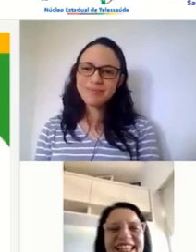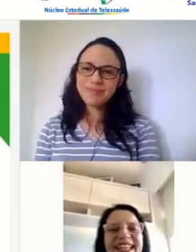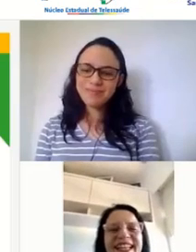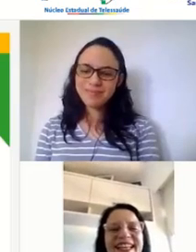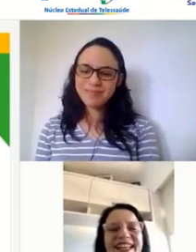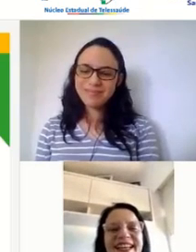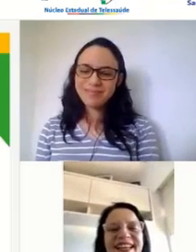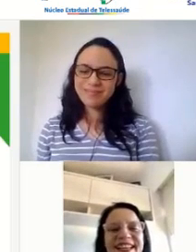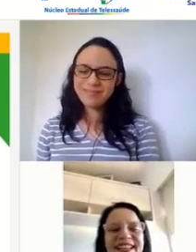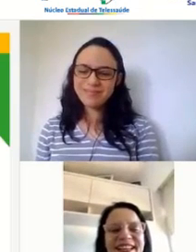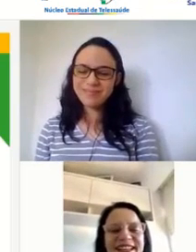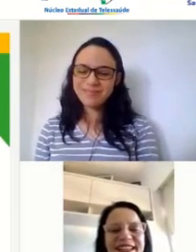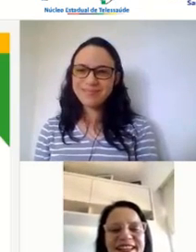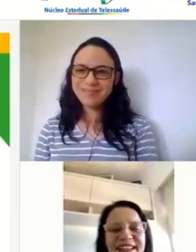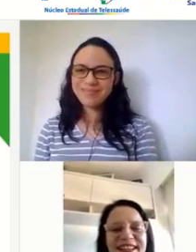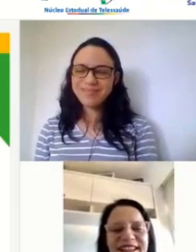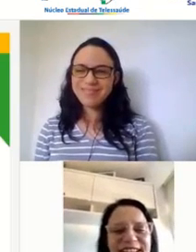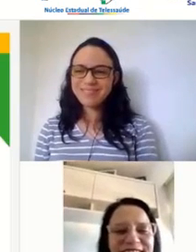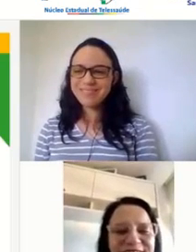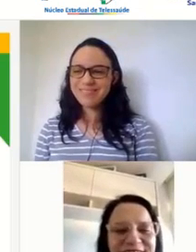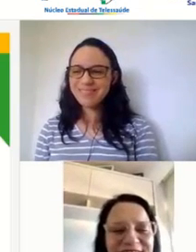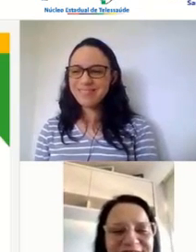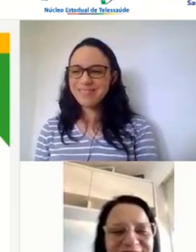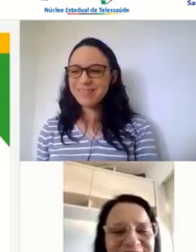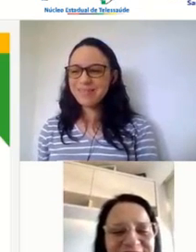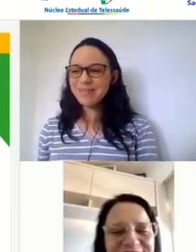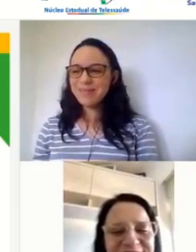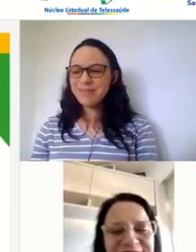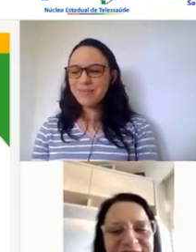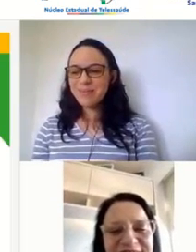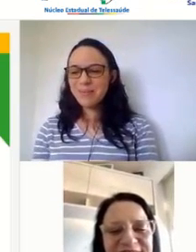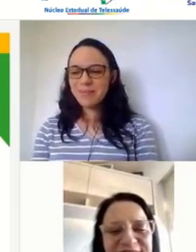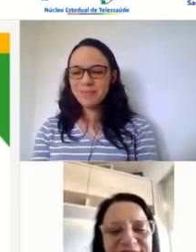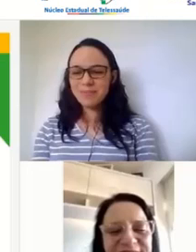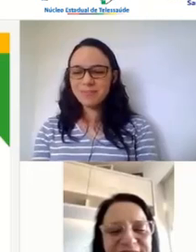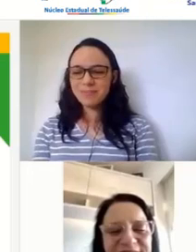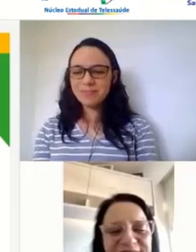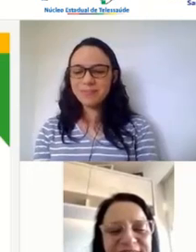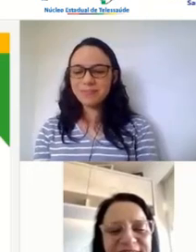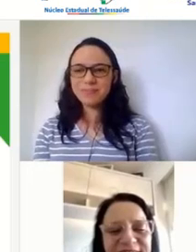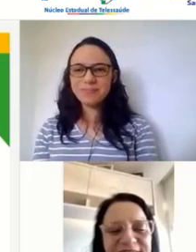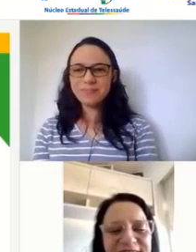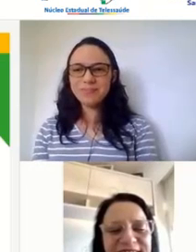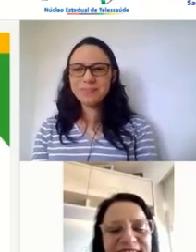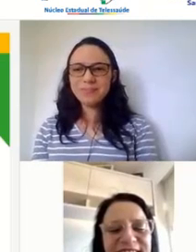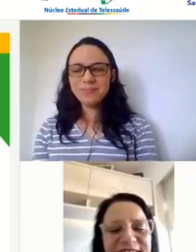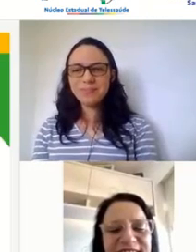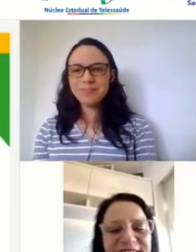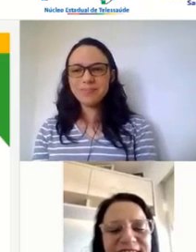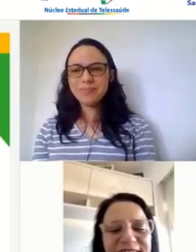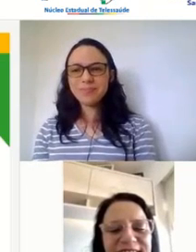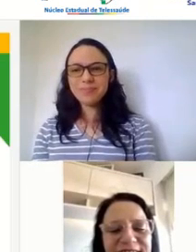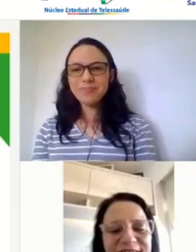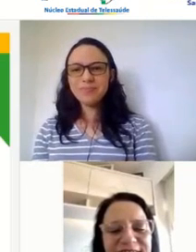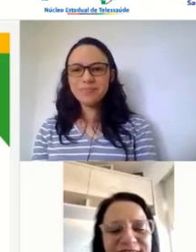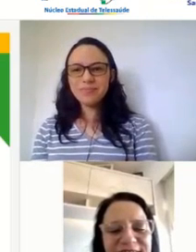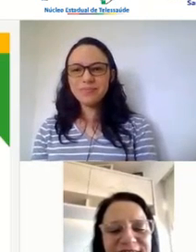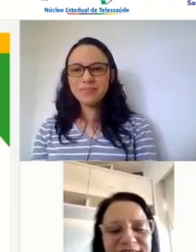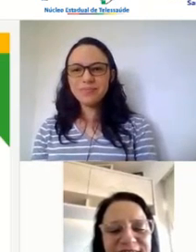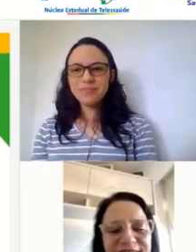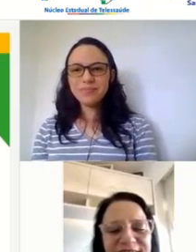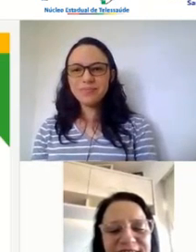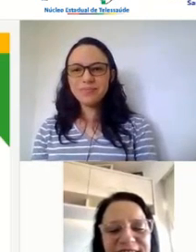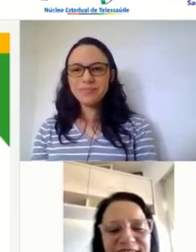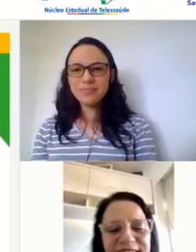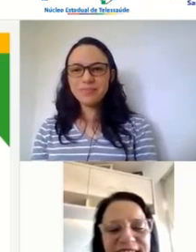maria ao e daqui a pouco a gente passa para senhora você pode ir lá não é só venha